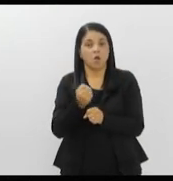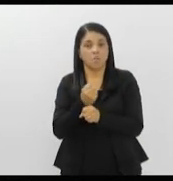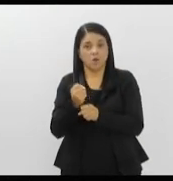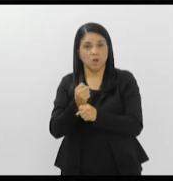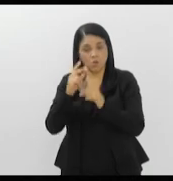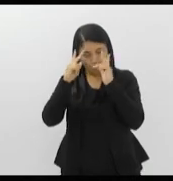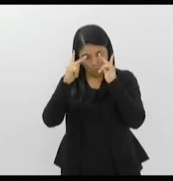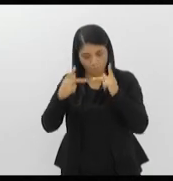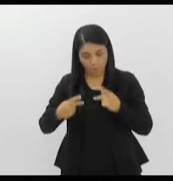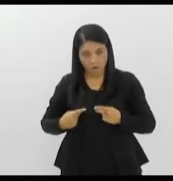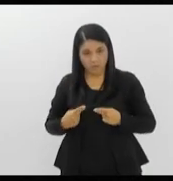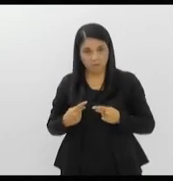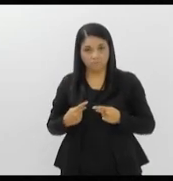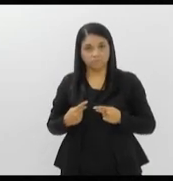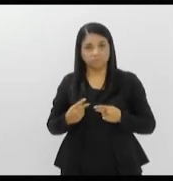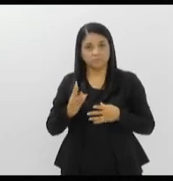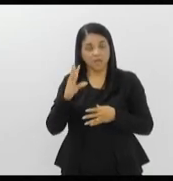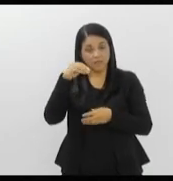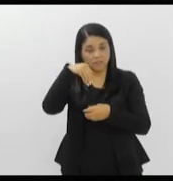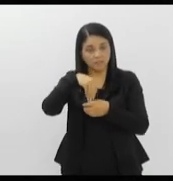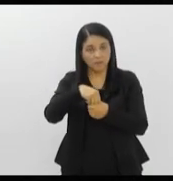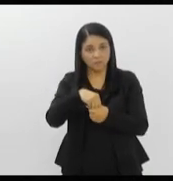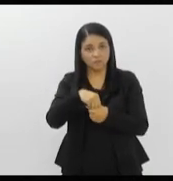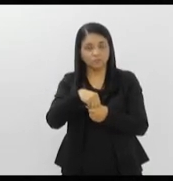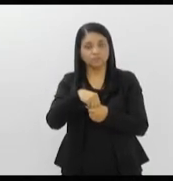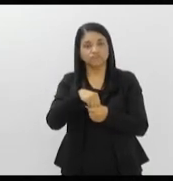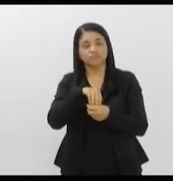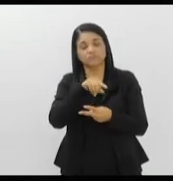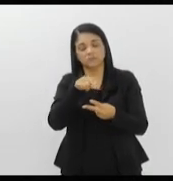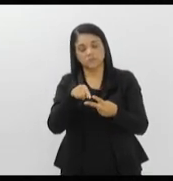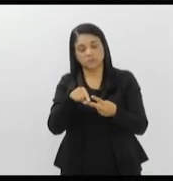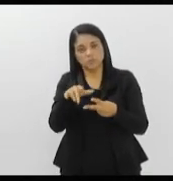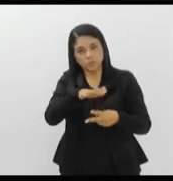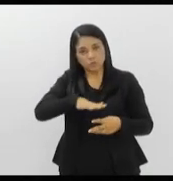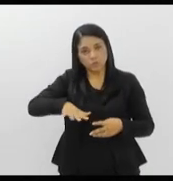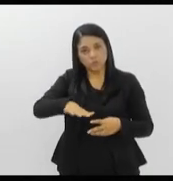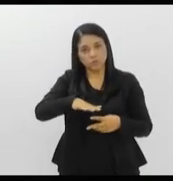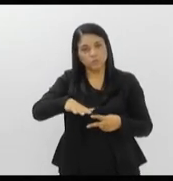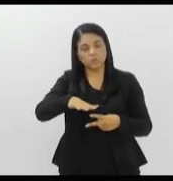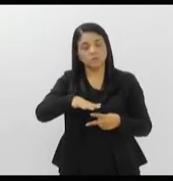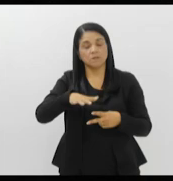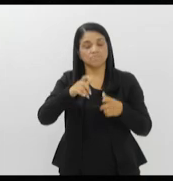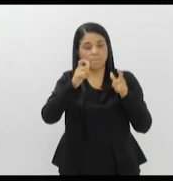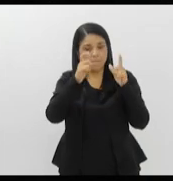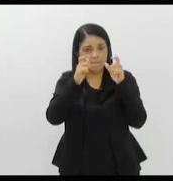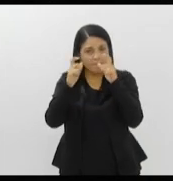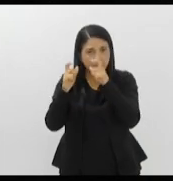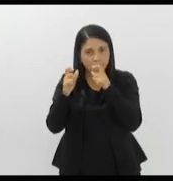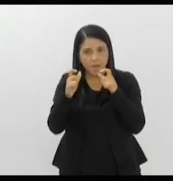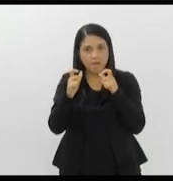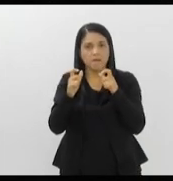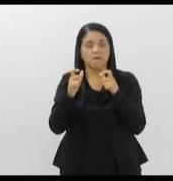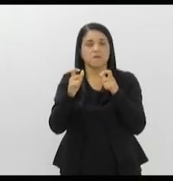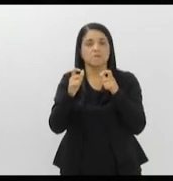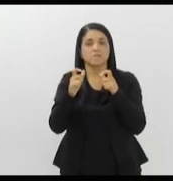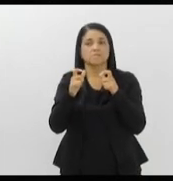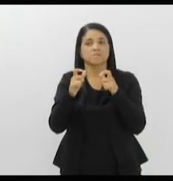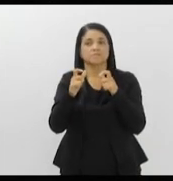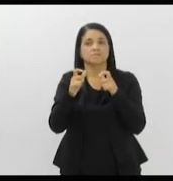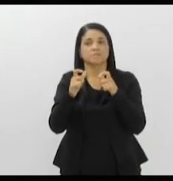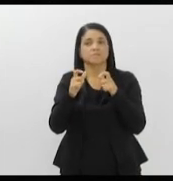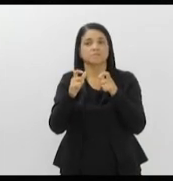também estar dentro desse rol de ser a segunda região mais fotografada, visitada, que é o nosso querido